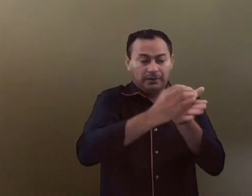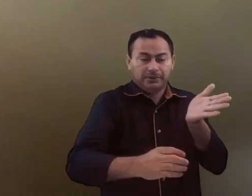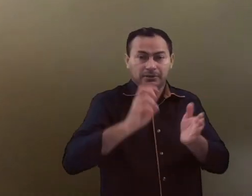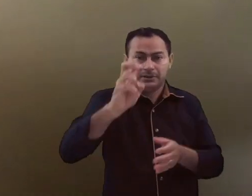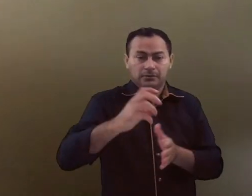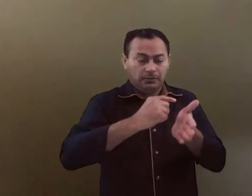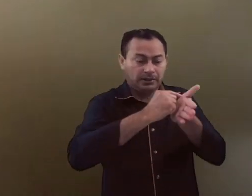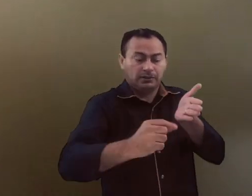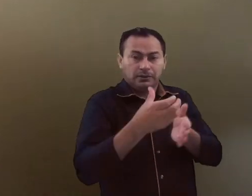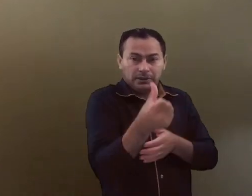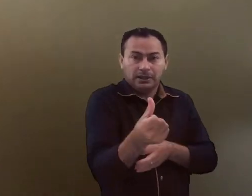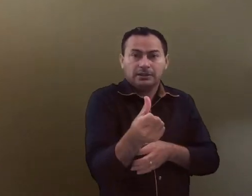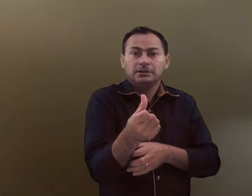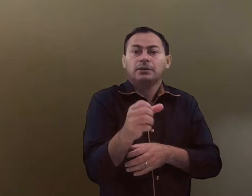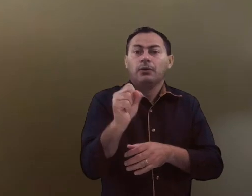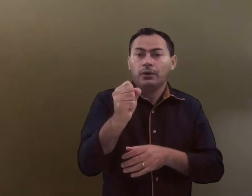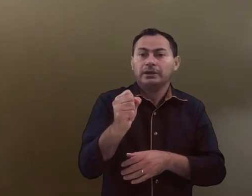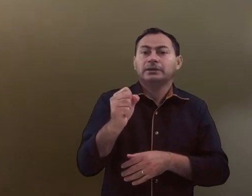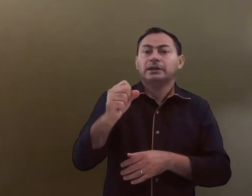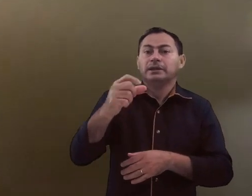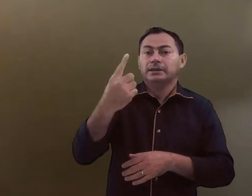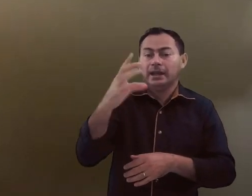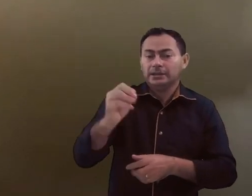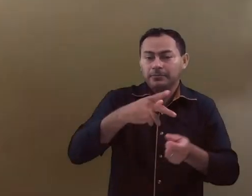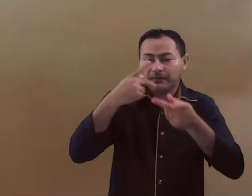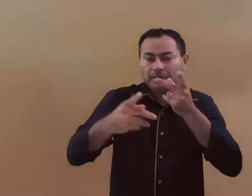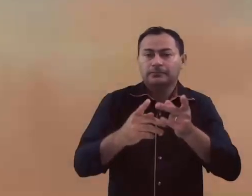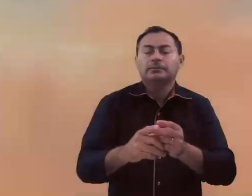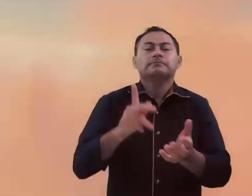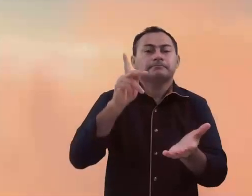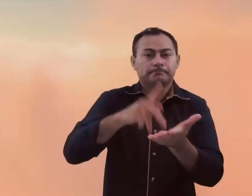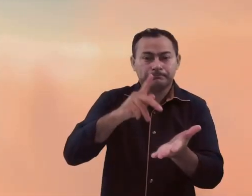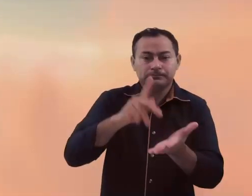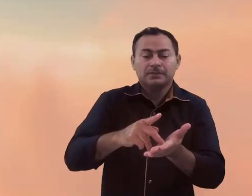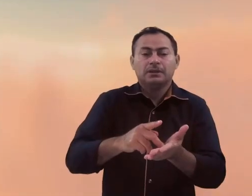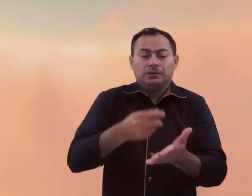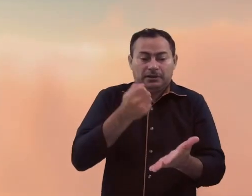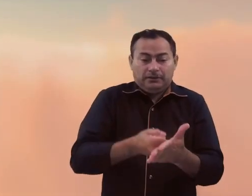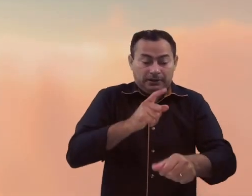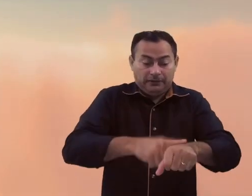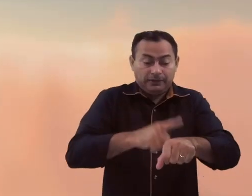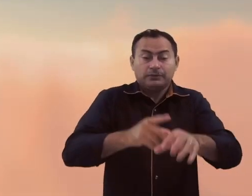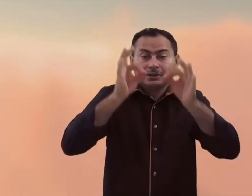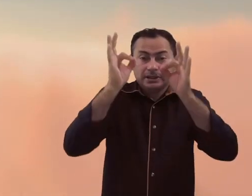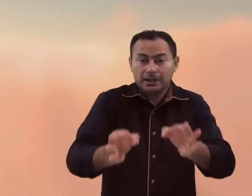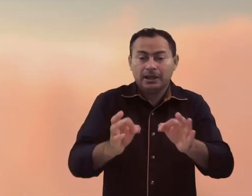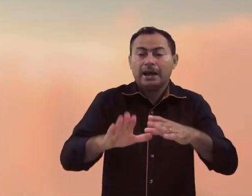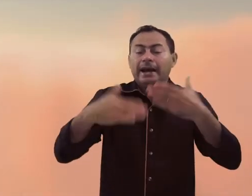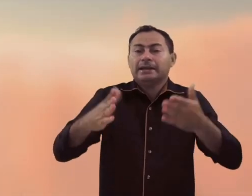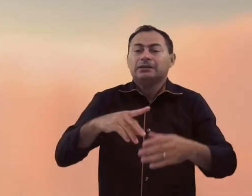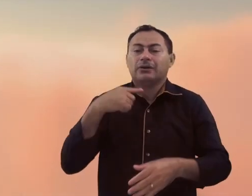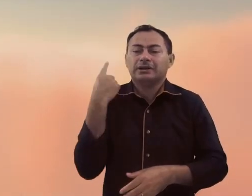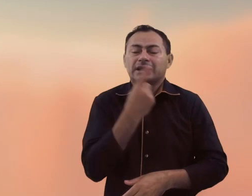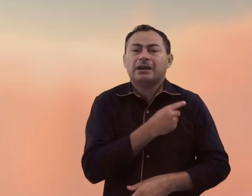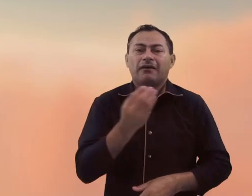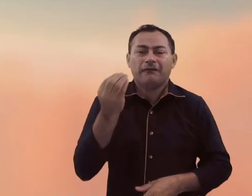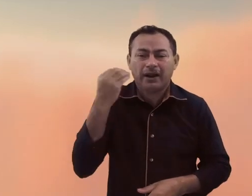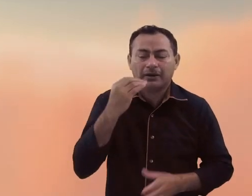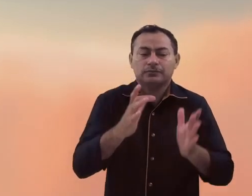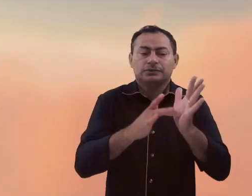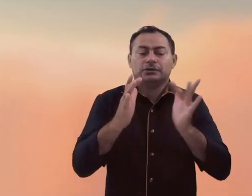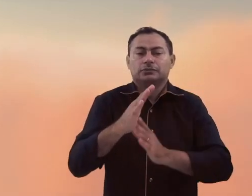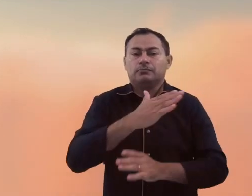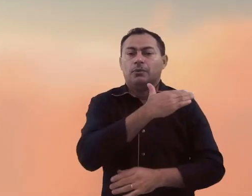Romanos capítulo 5, versículos 6, 8 e 10, que diz assim, De fato, no devido tempo, quando ainda éramos